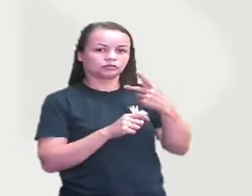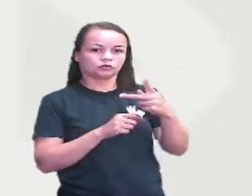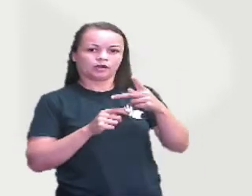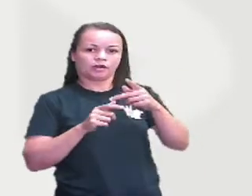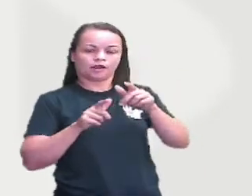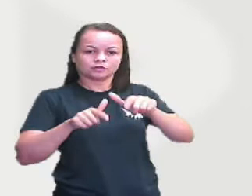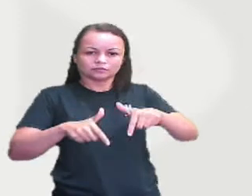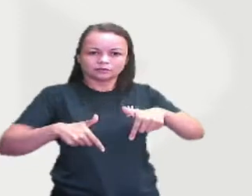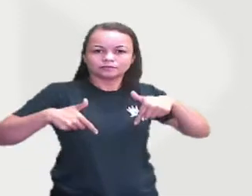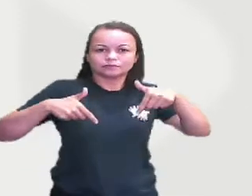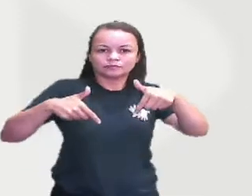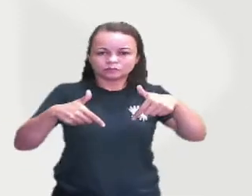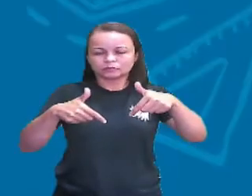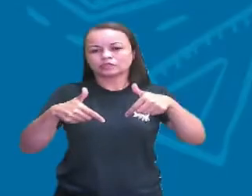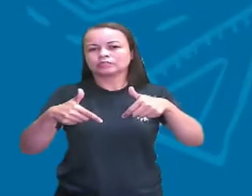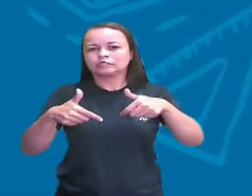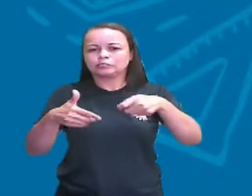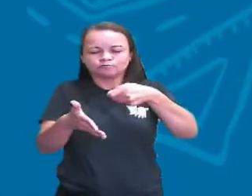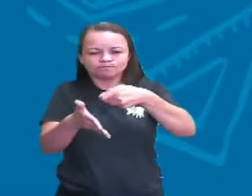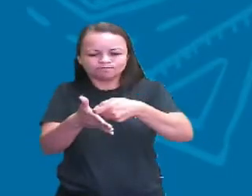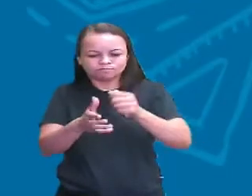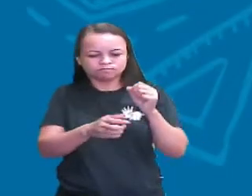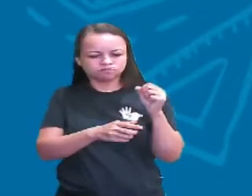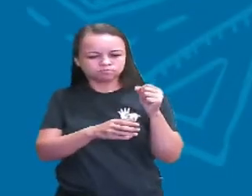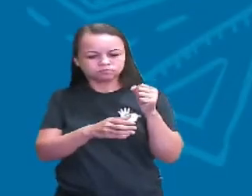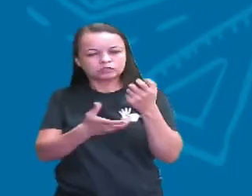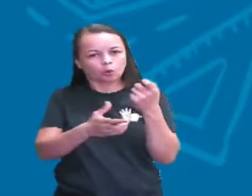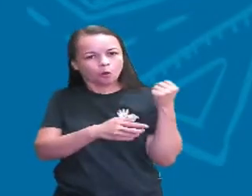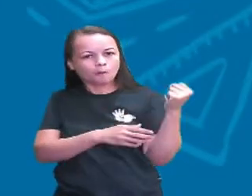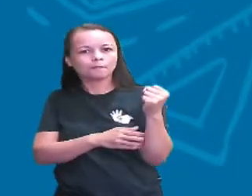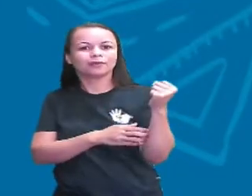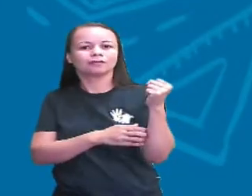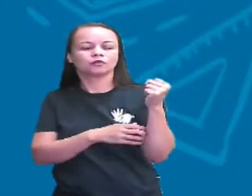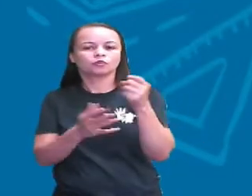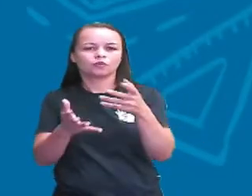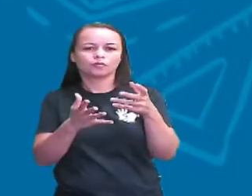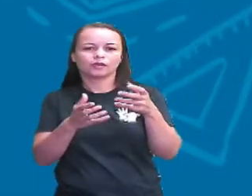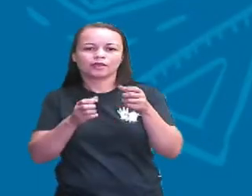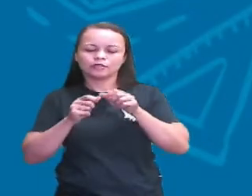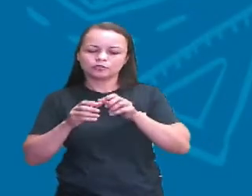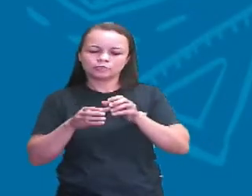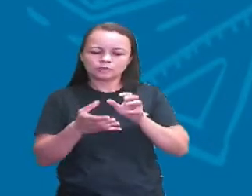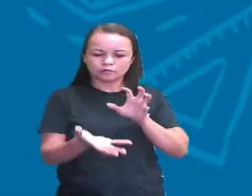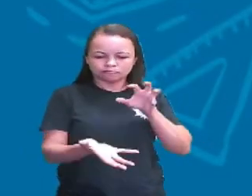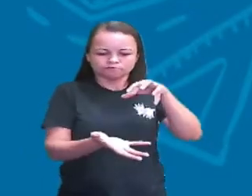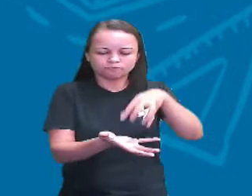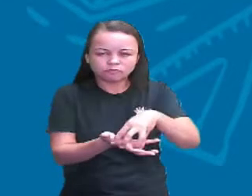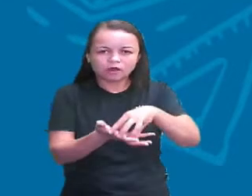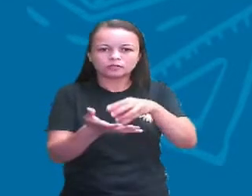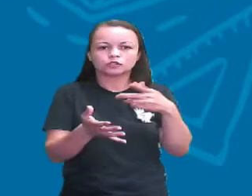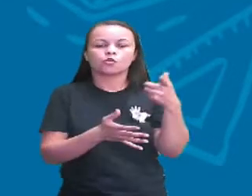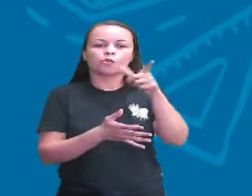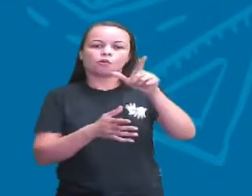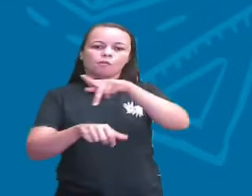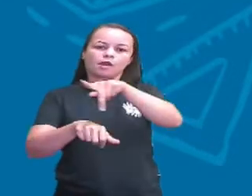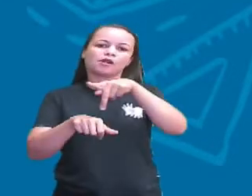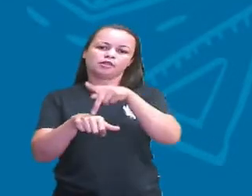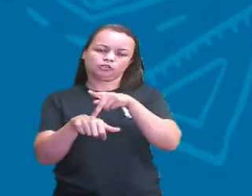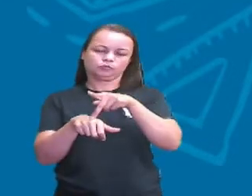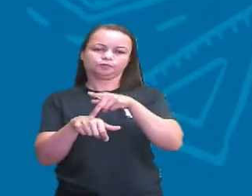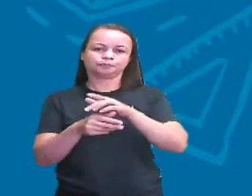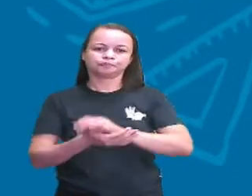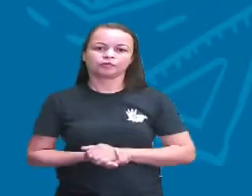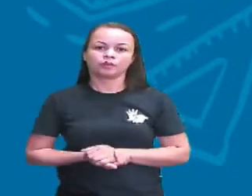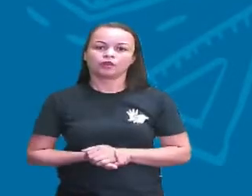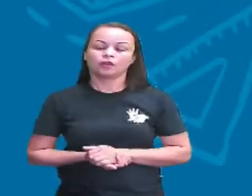domínio, ele invade outro país. Ele tenta dominar outro país de alguma forma. Tá? E